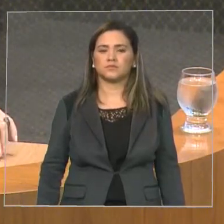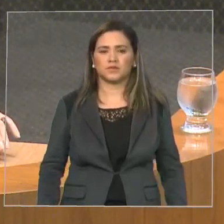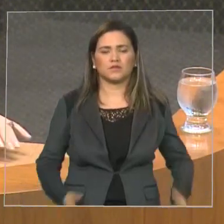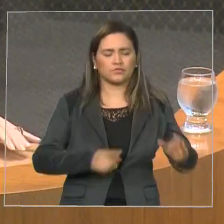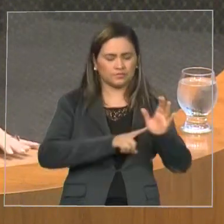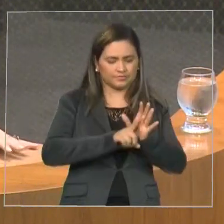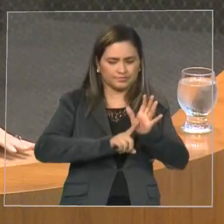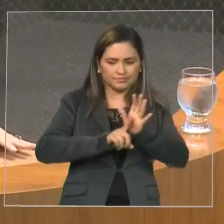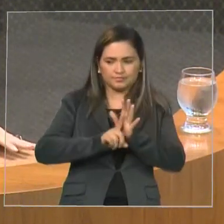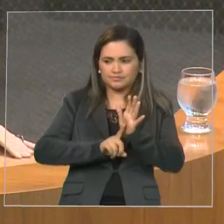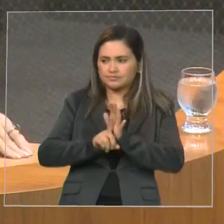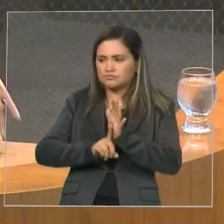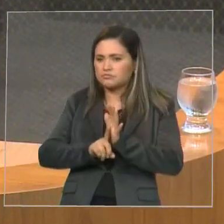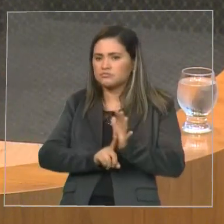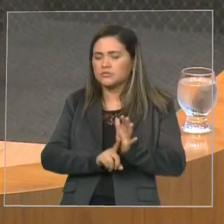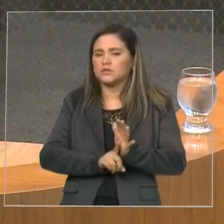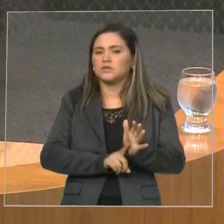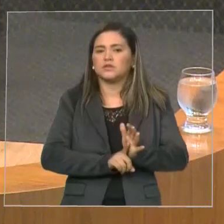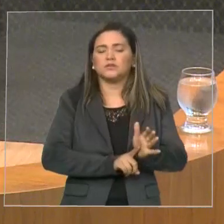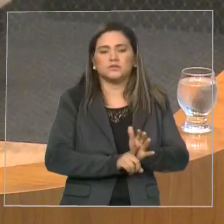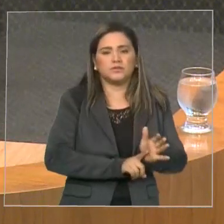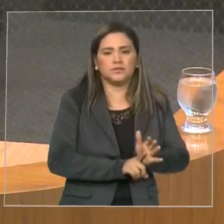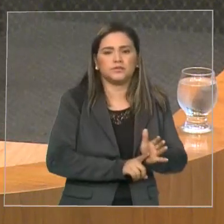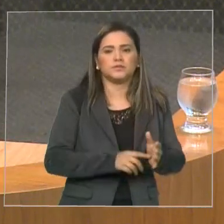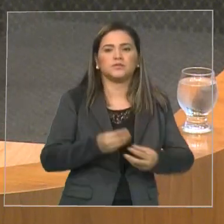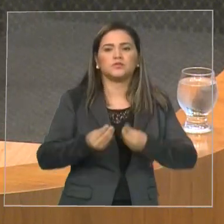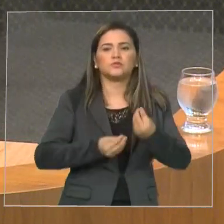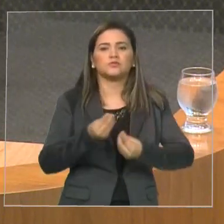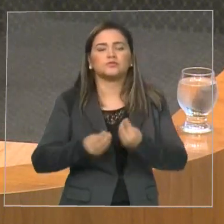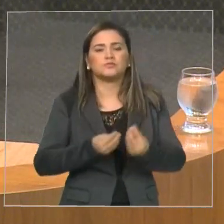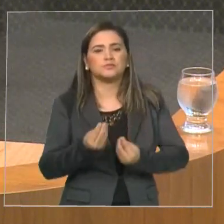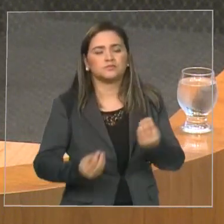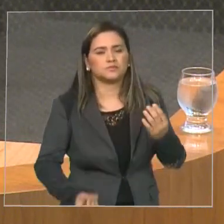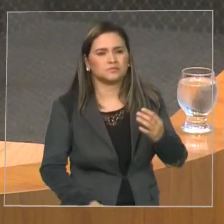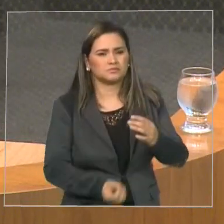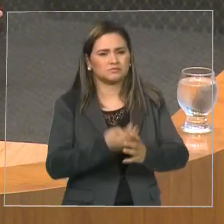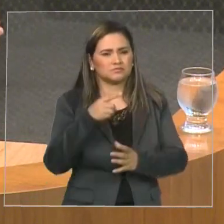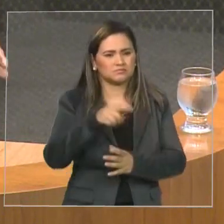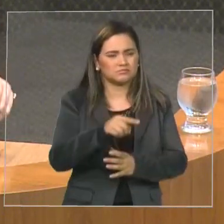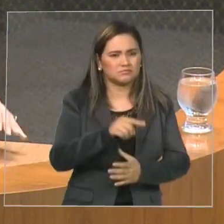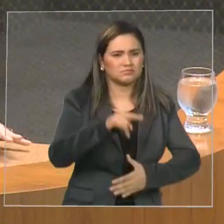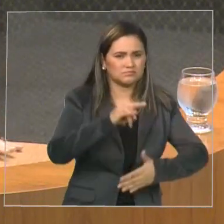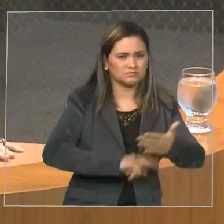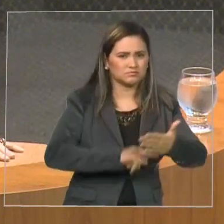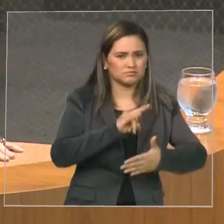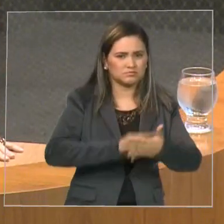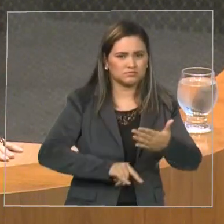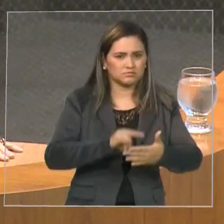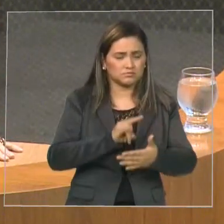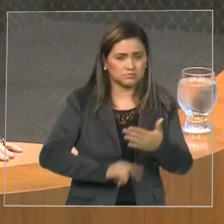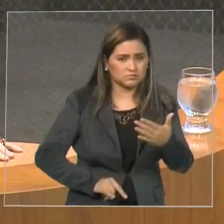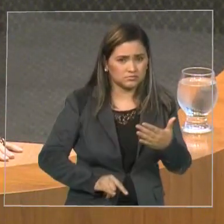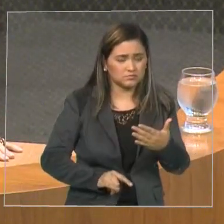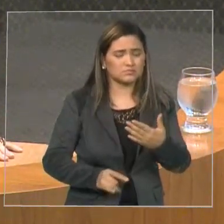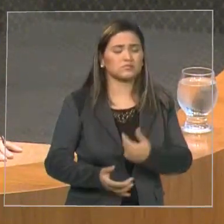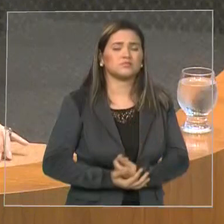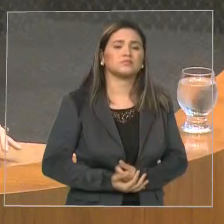para apurar a emissão daquela circular completamente maluca, ilegal,